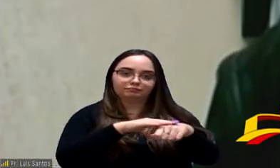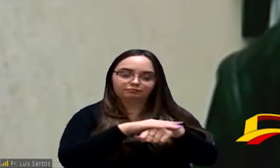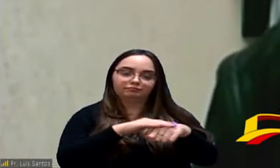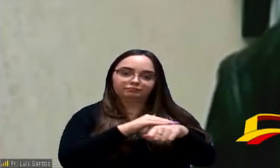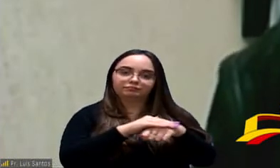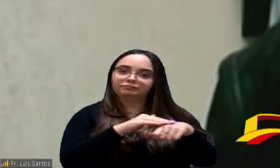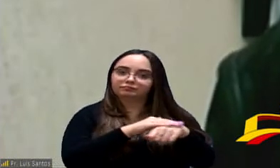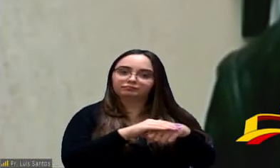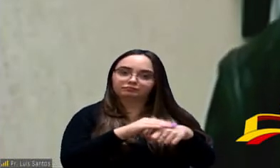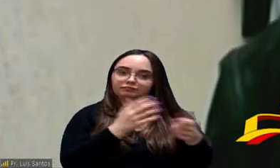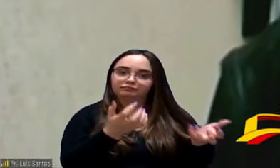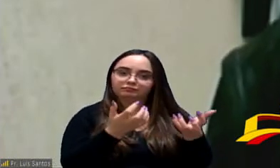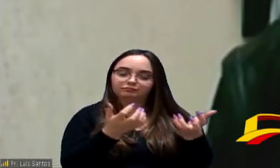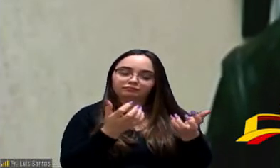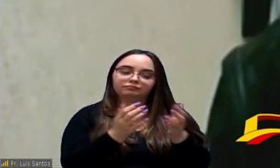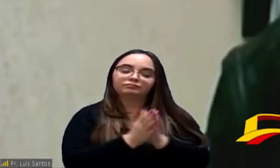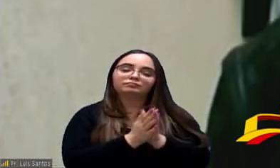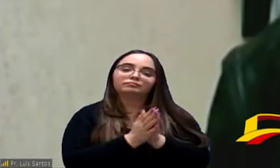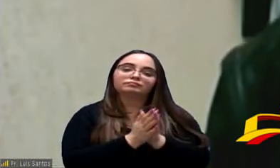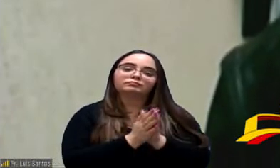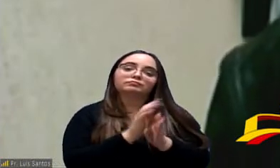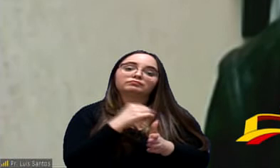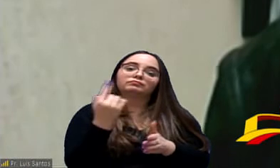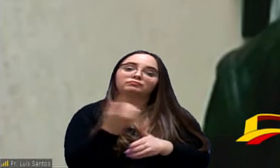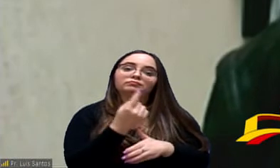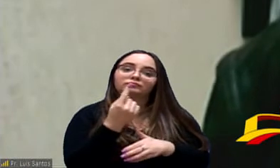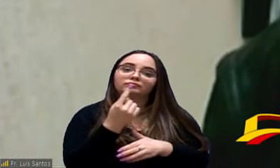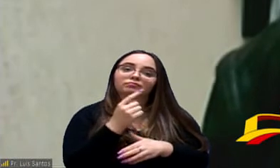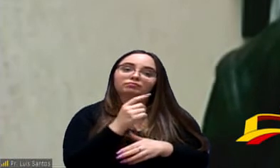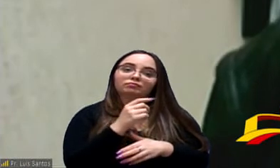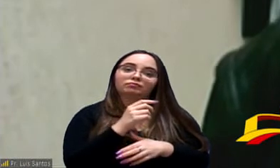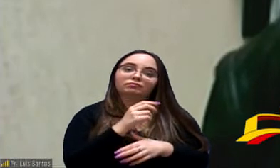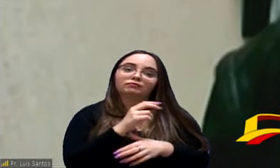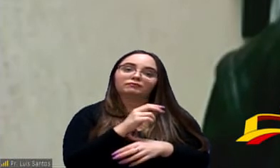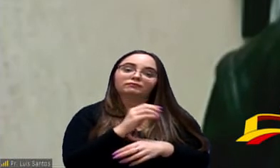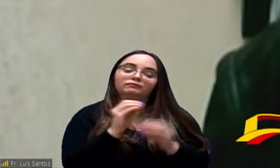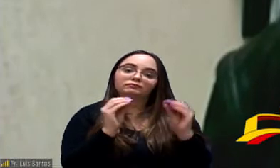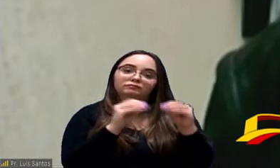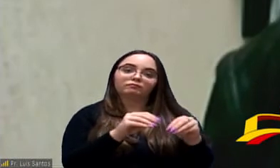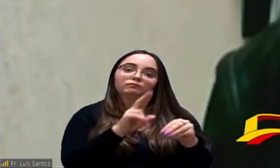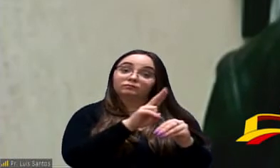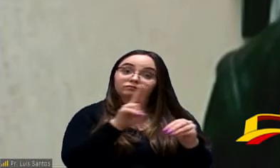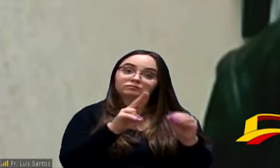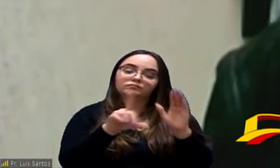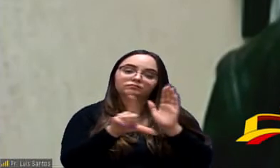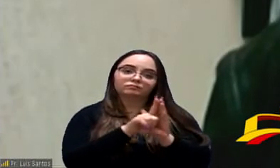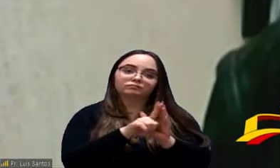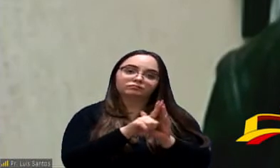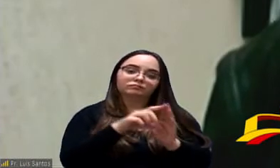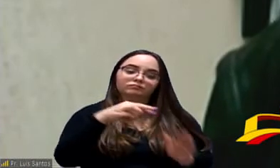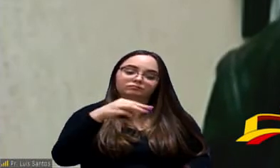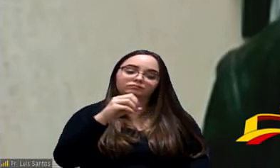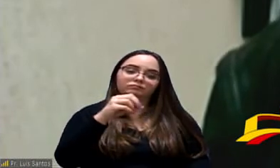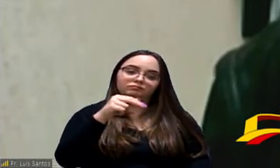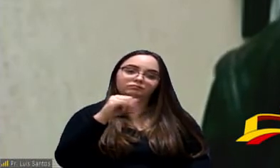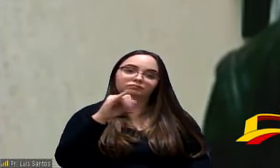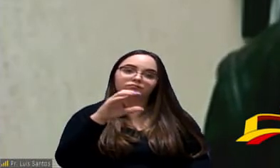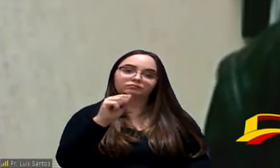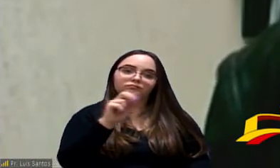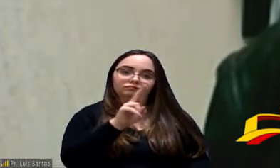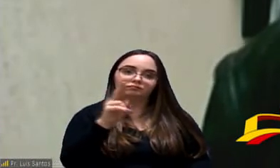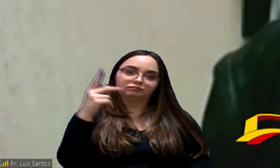Ítalo, para a gente estabelecer que o nome dessa lei levasse o nome